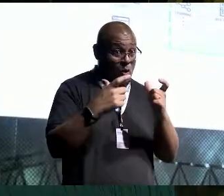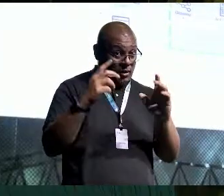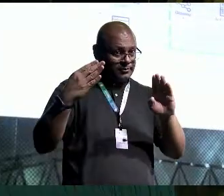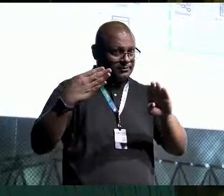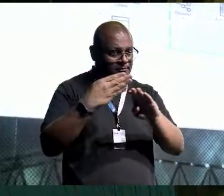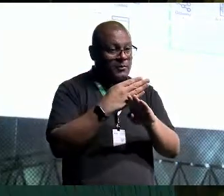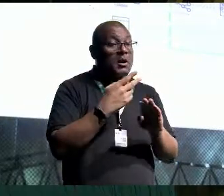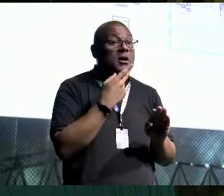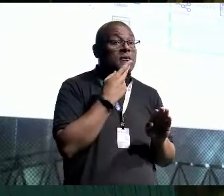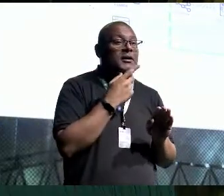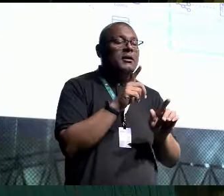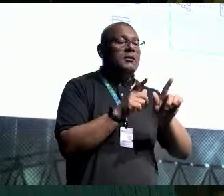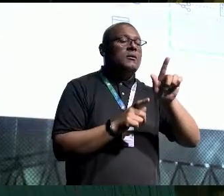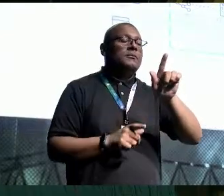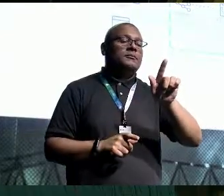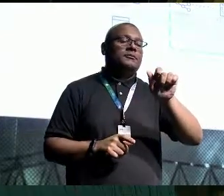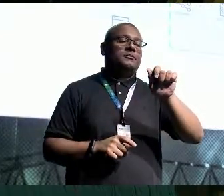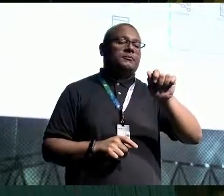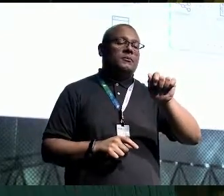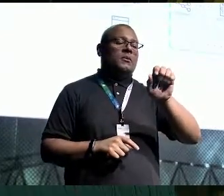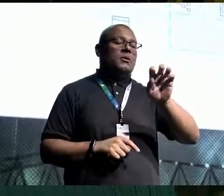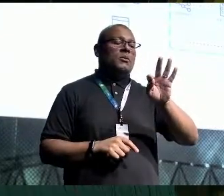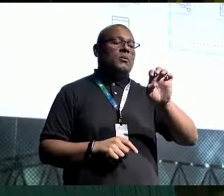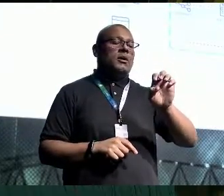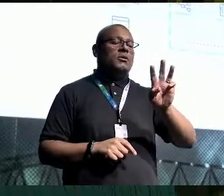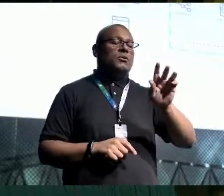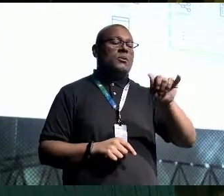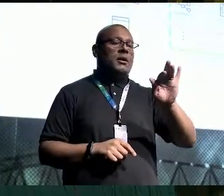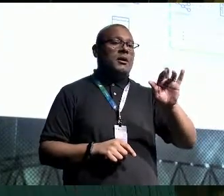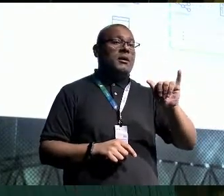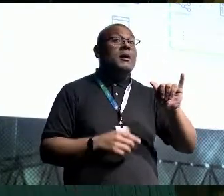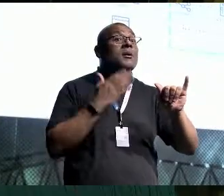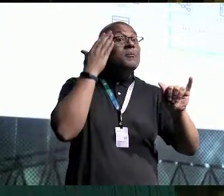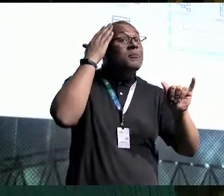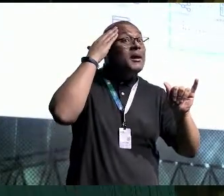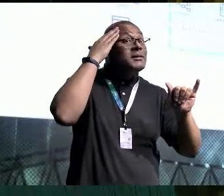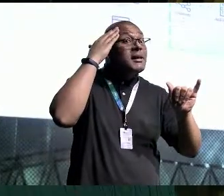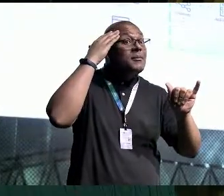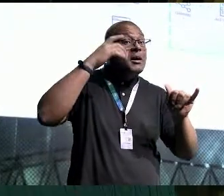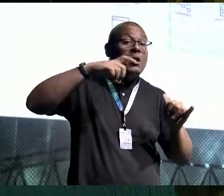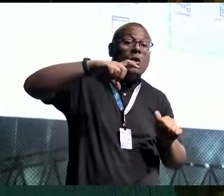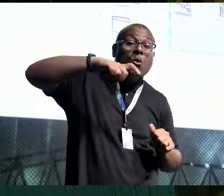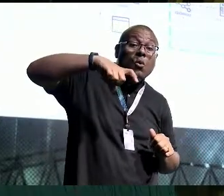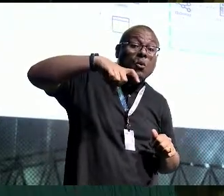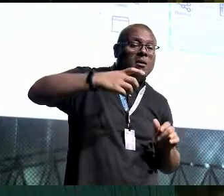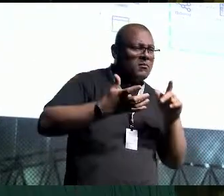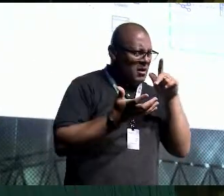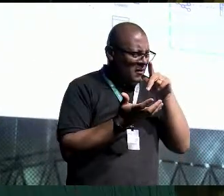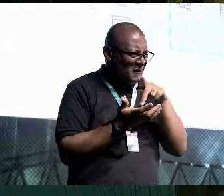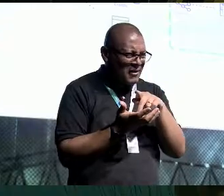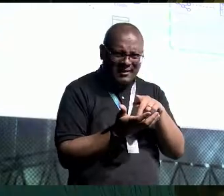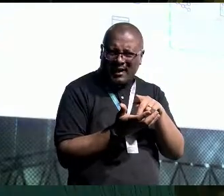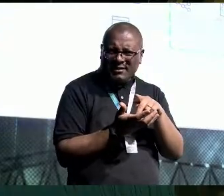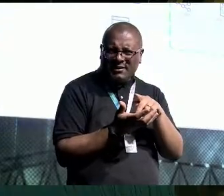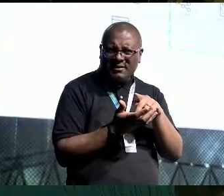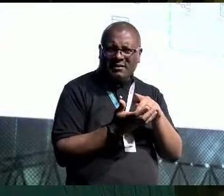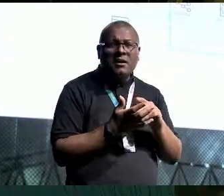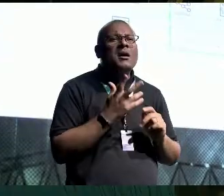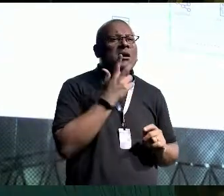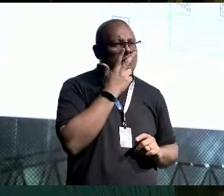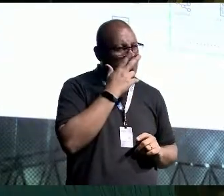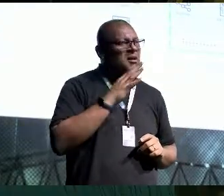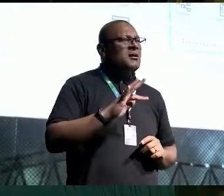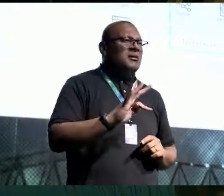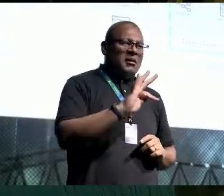vai passar por um gateway, por um antifraude, que vai verificar se aquele portador do cartão é ele mesmo, se tem algum indicativo de fraude